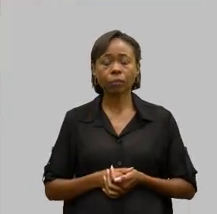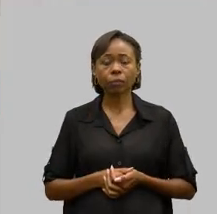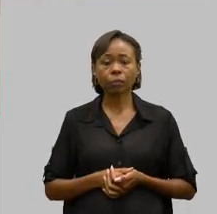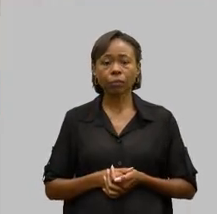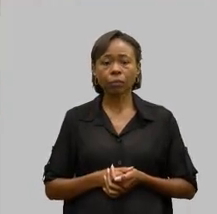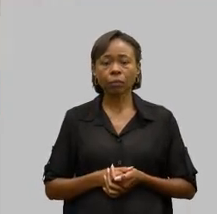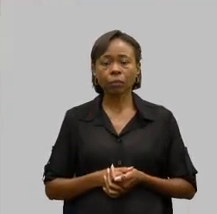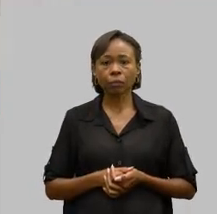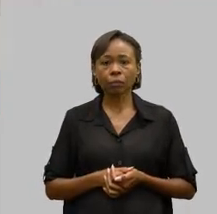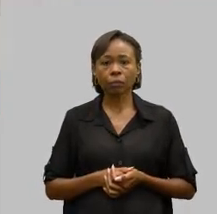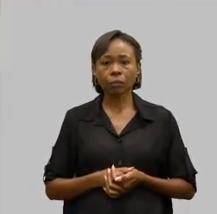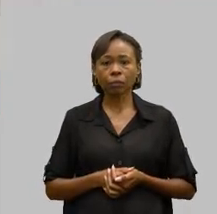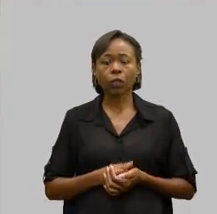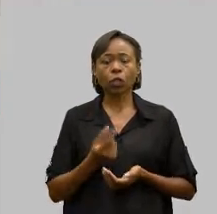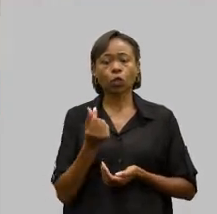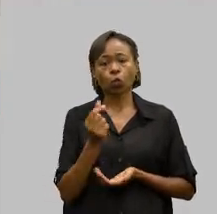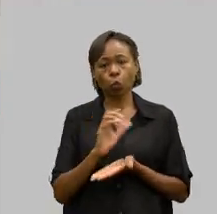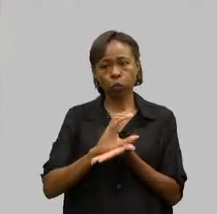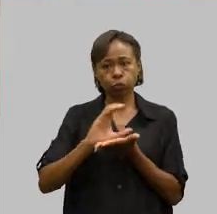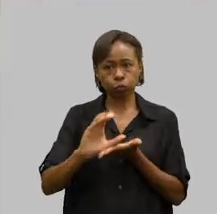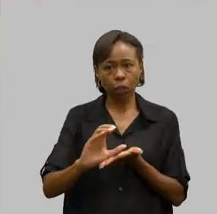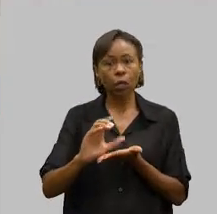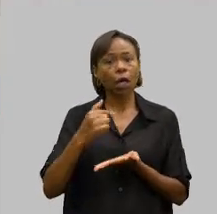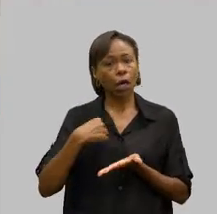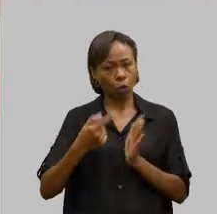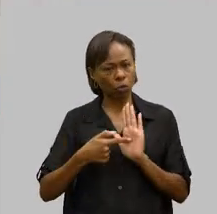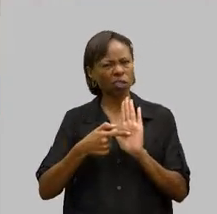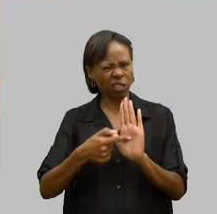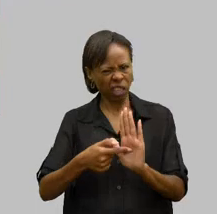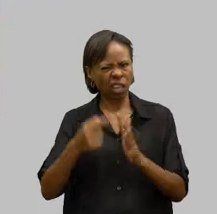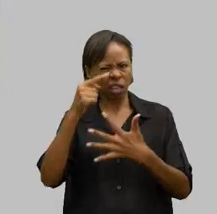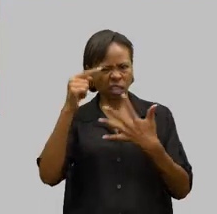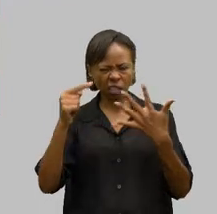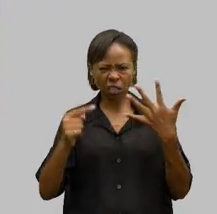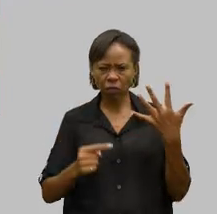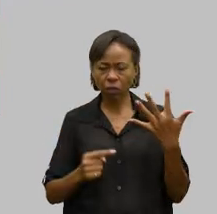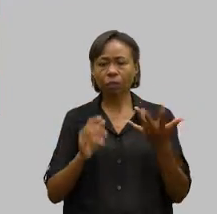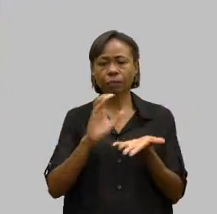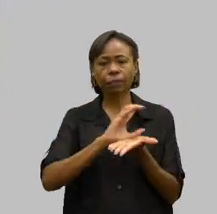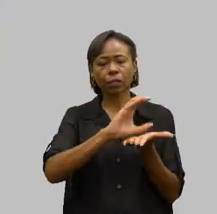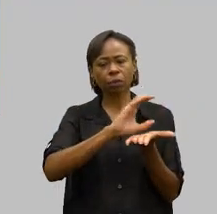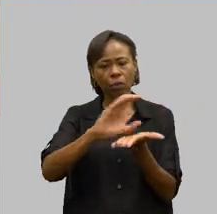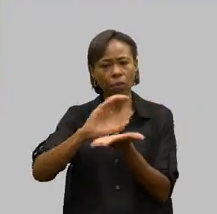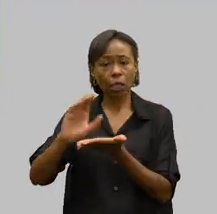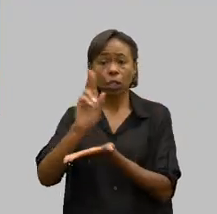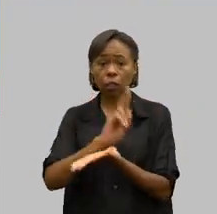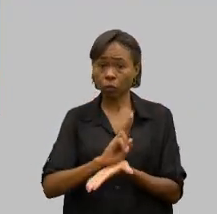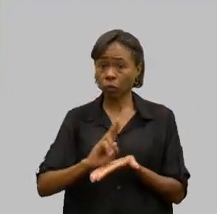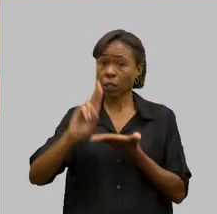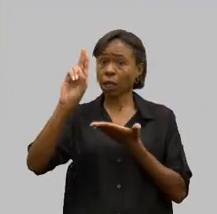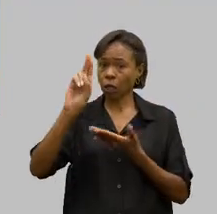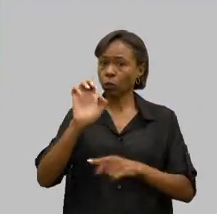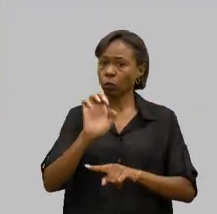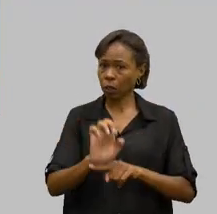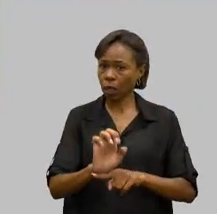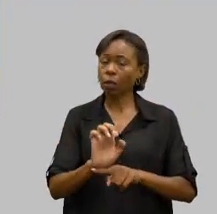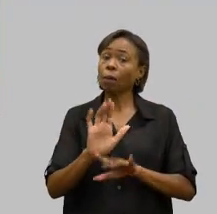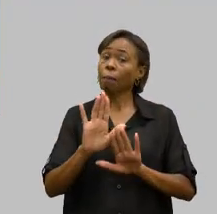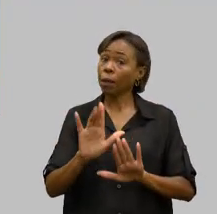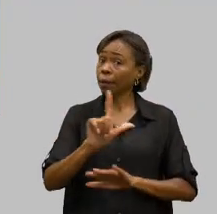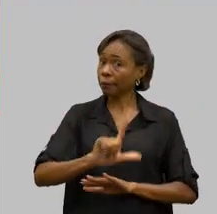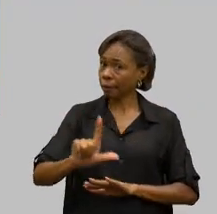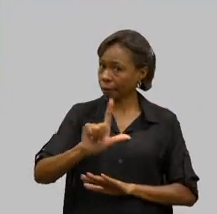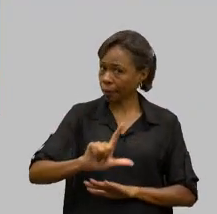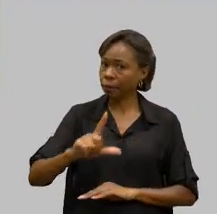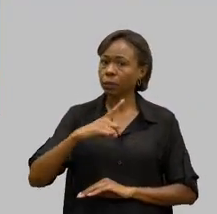investimento, eu pude mostrar aqui os diversos investimentos nas universidades estaduais, claro que, dentro de toda a limitação